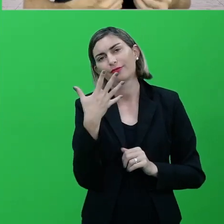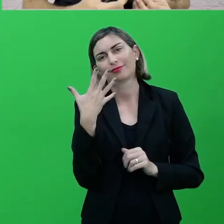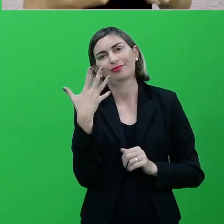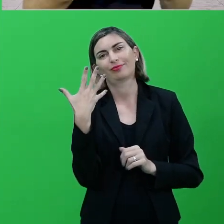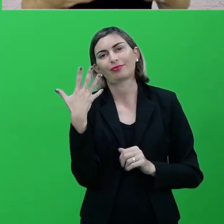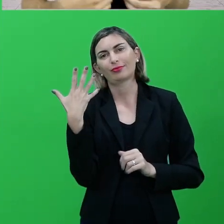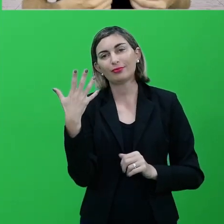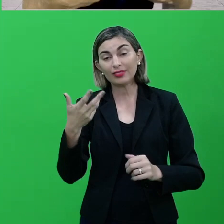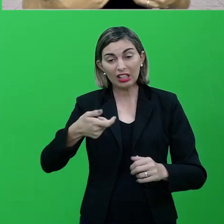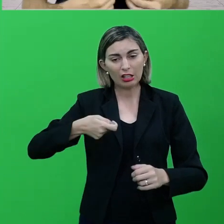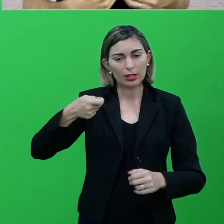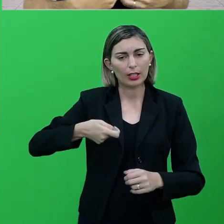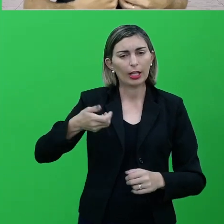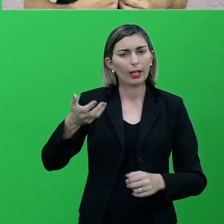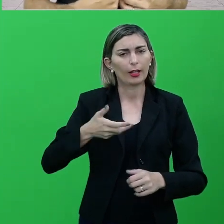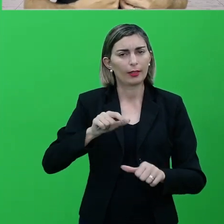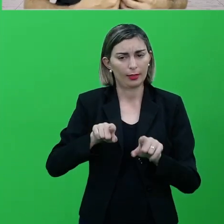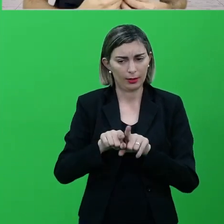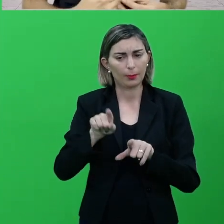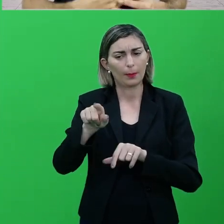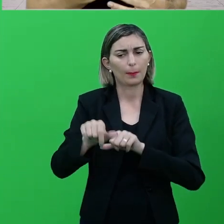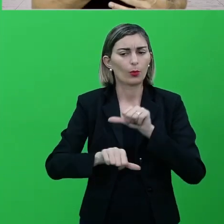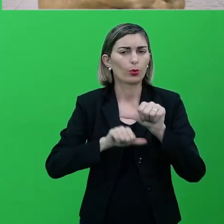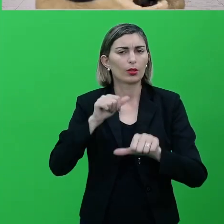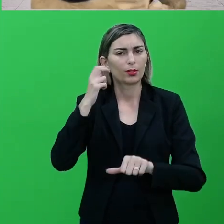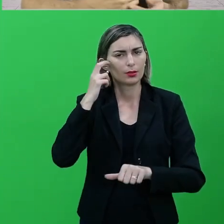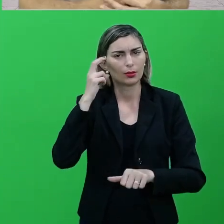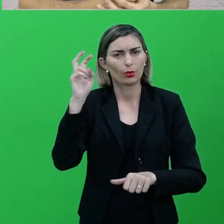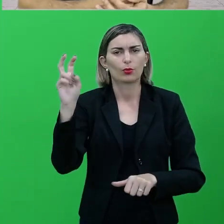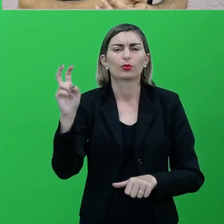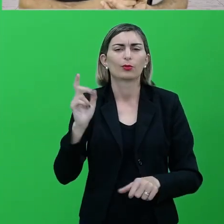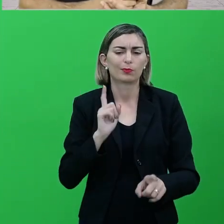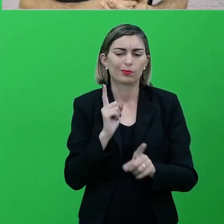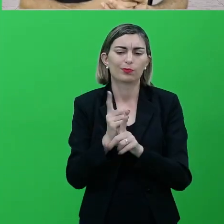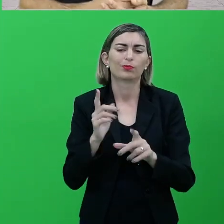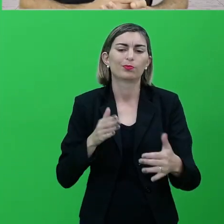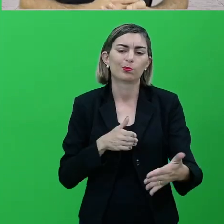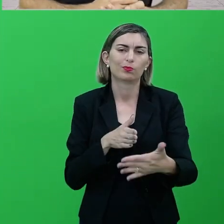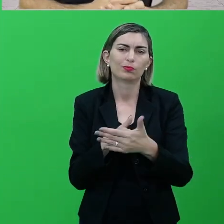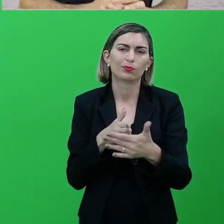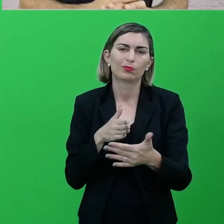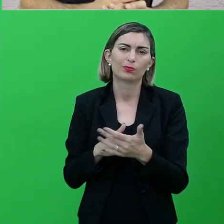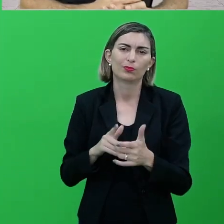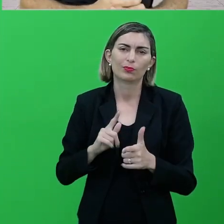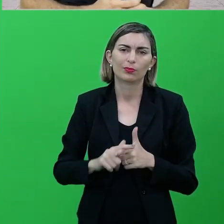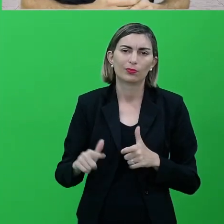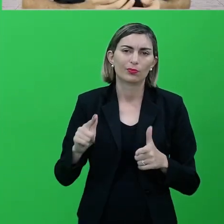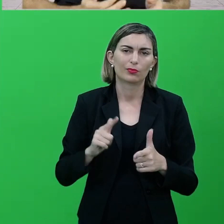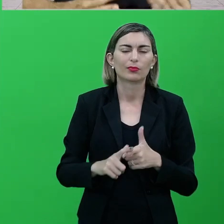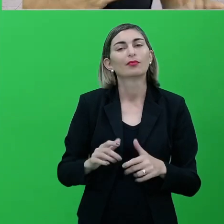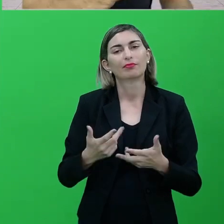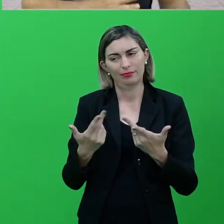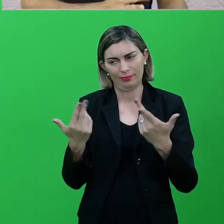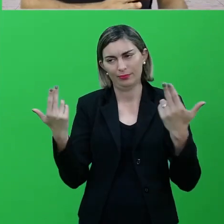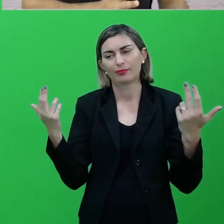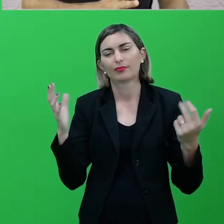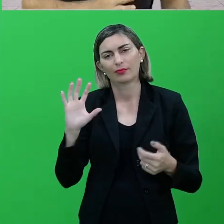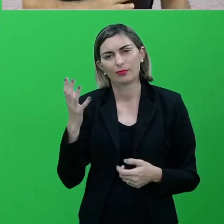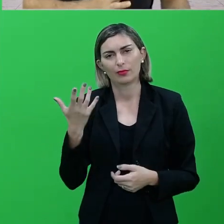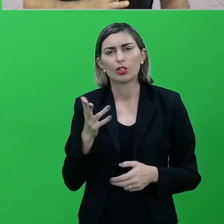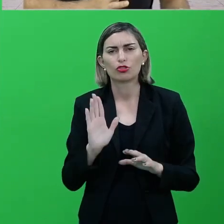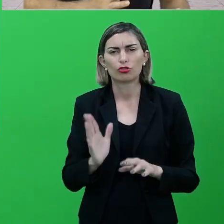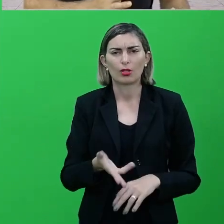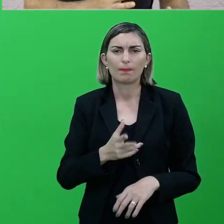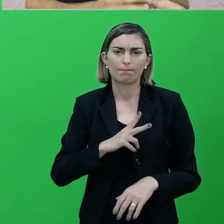que requeira também uma mudança naquela cultura, é encontrado um obstáculo. Então, isso é muito comum. Já no setor